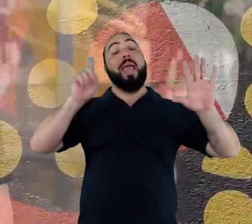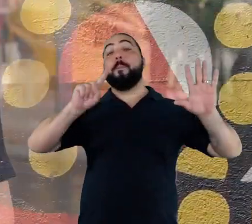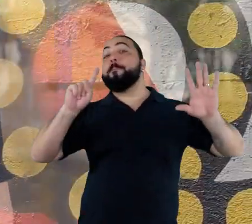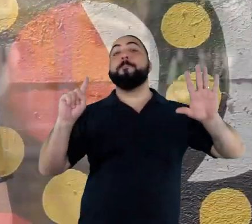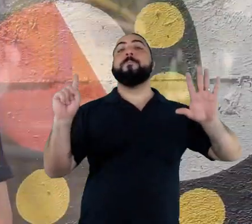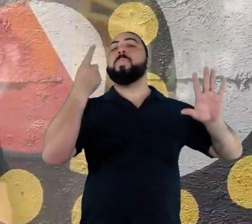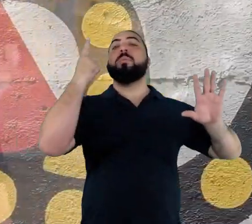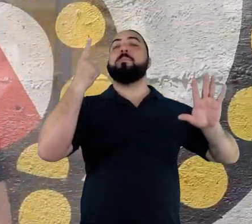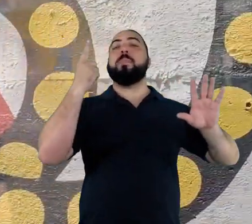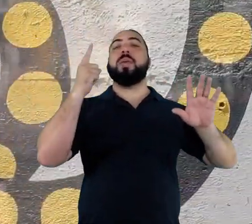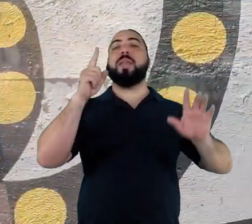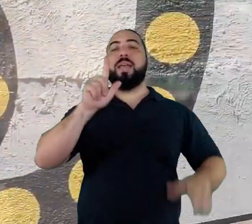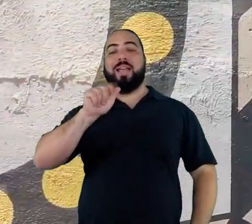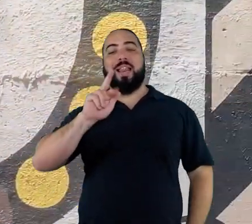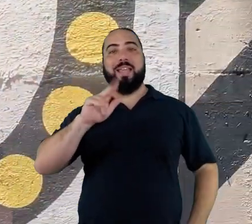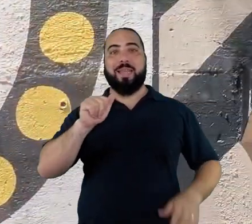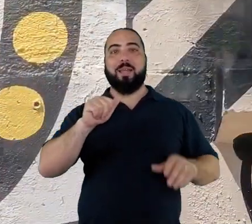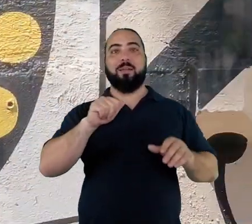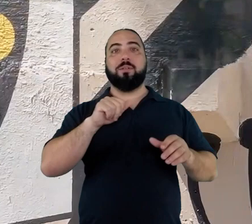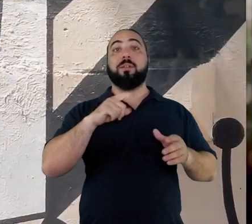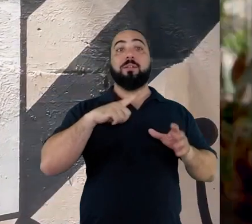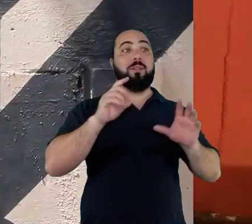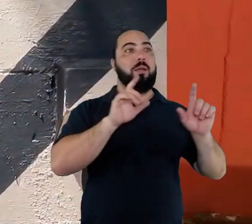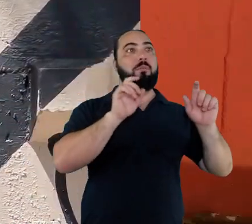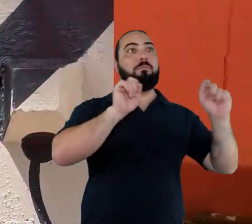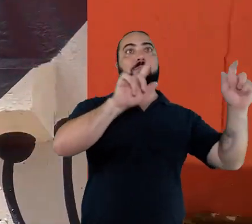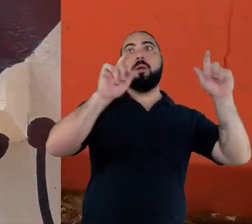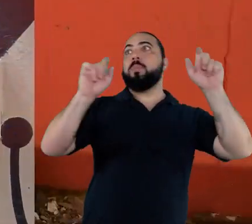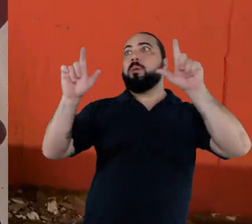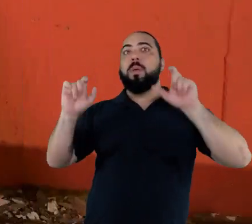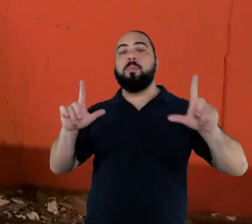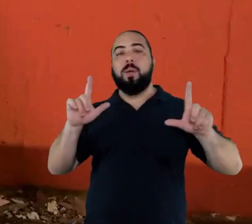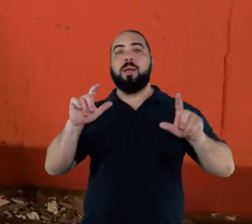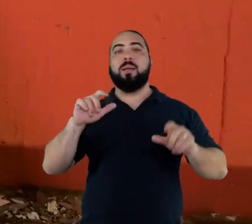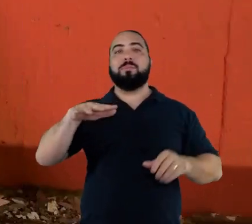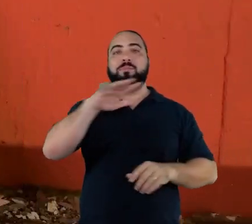galeria de arte a céu aberto da Glória com